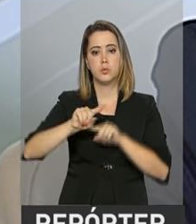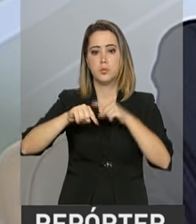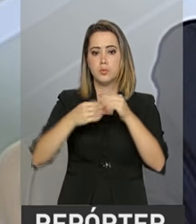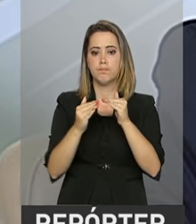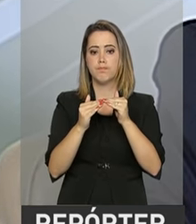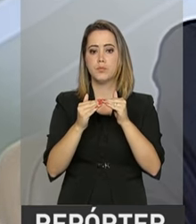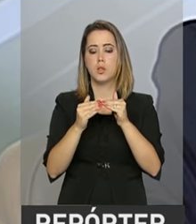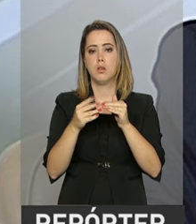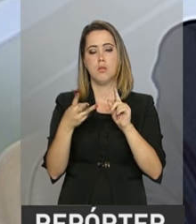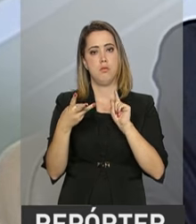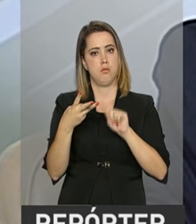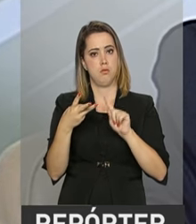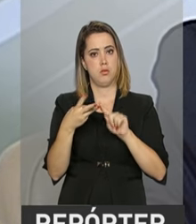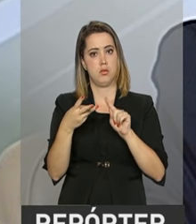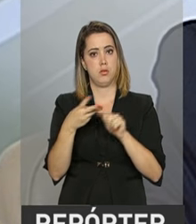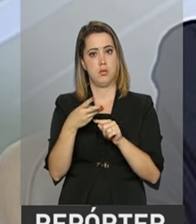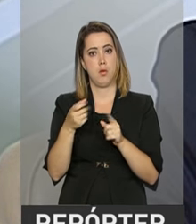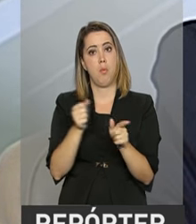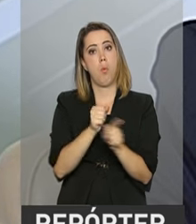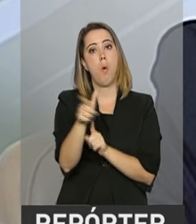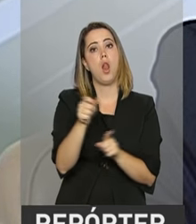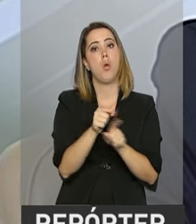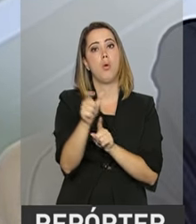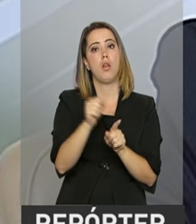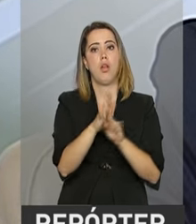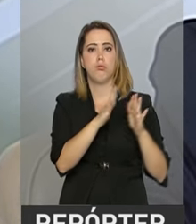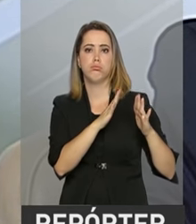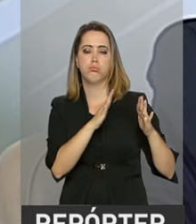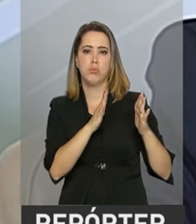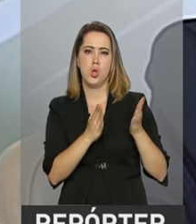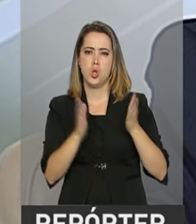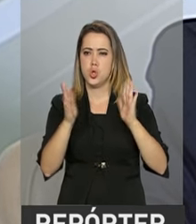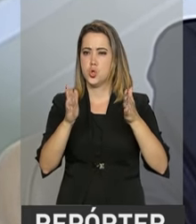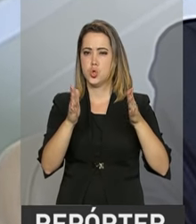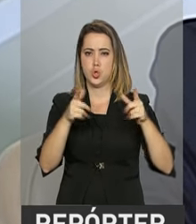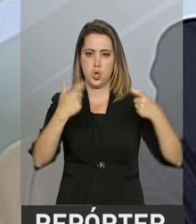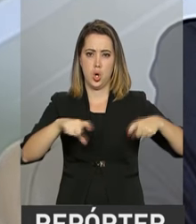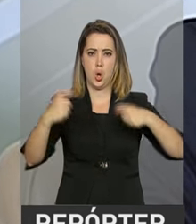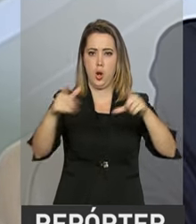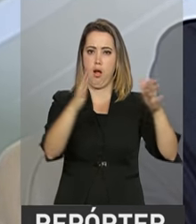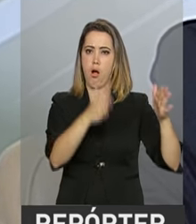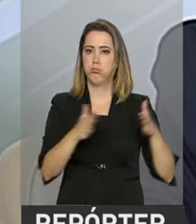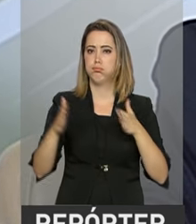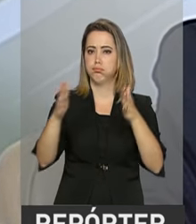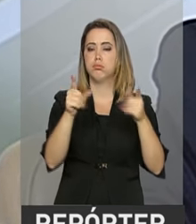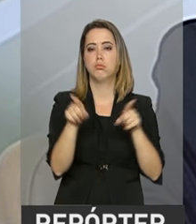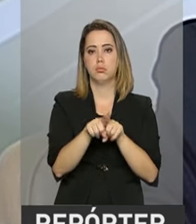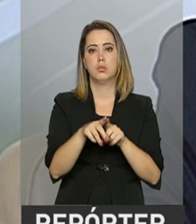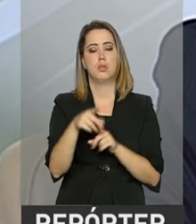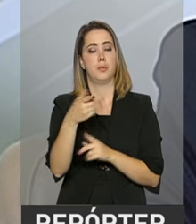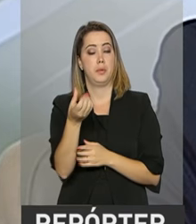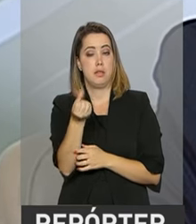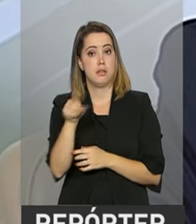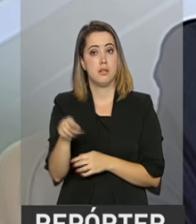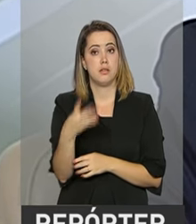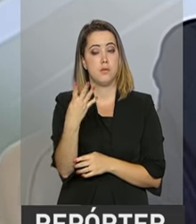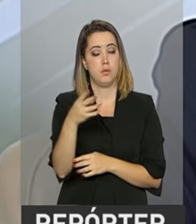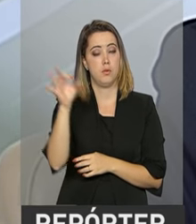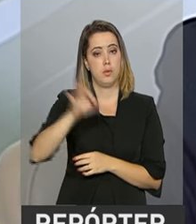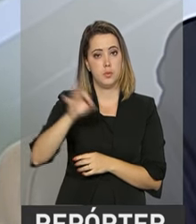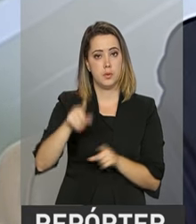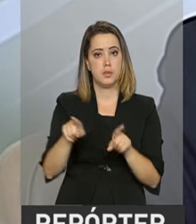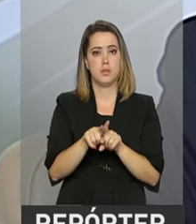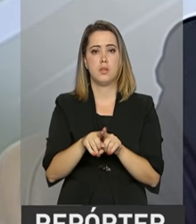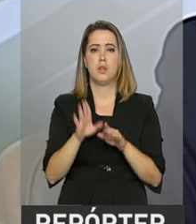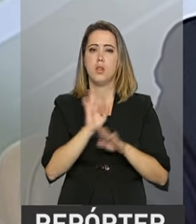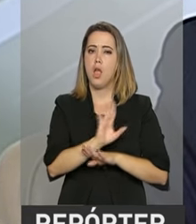seguida, a locação de imóveis com uma redução de 6% e as despesas de apoio, que tiveram